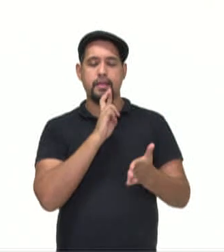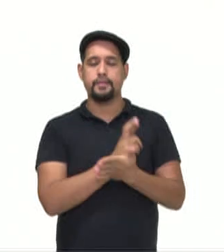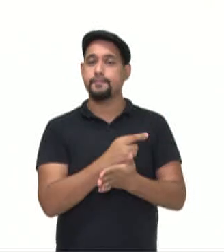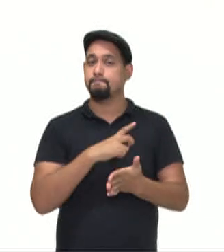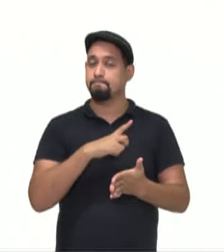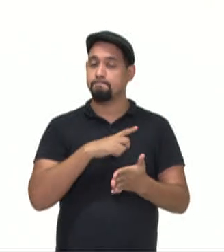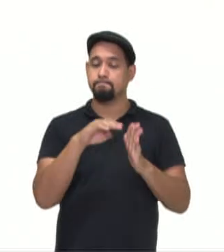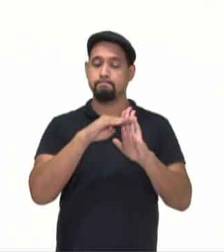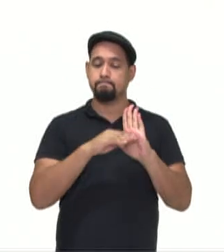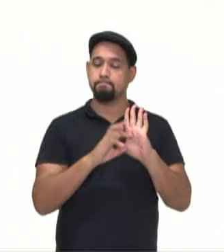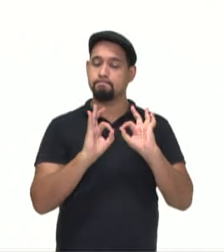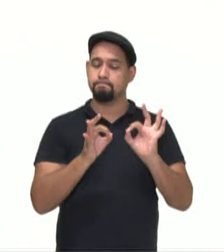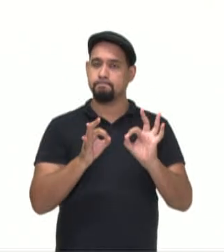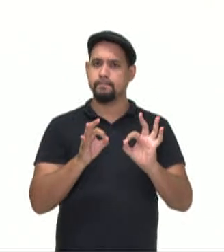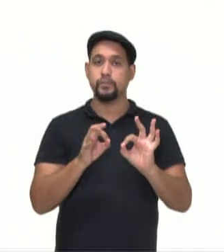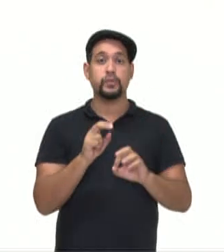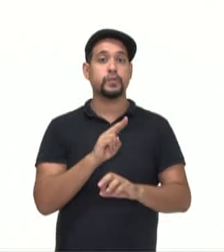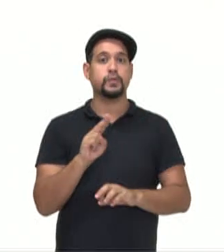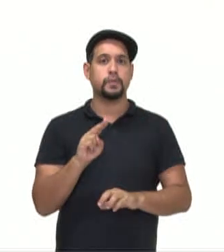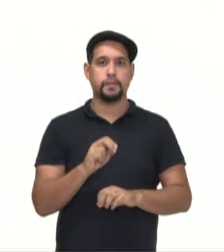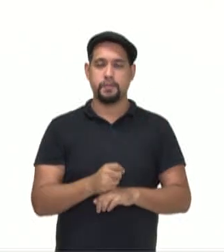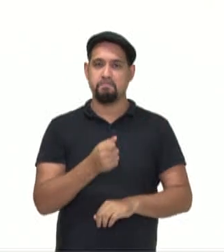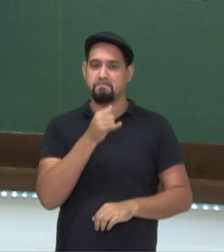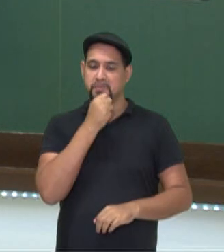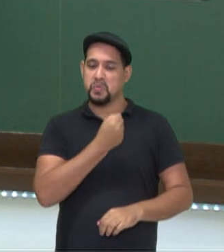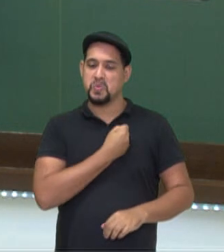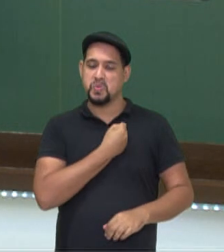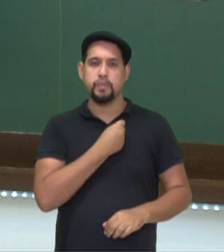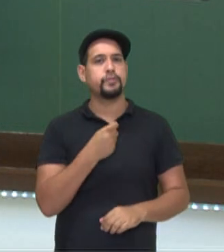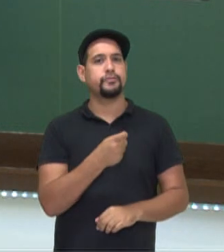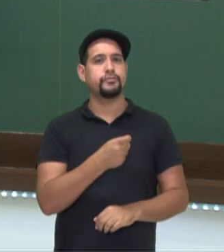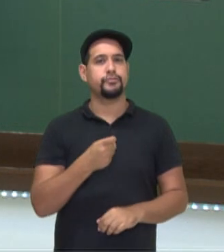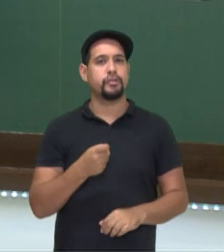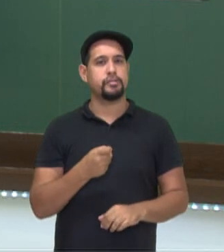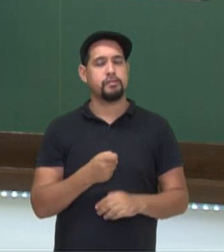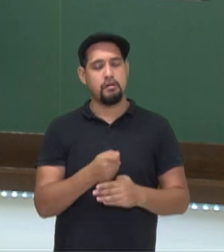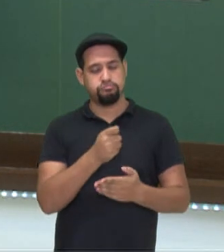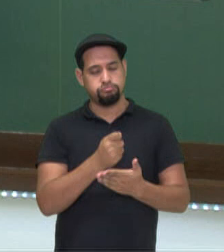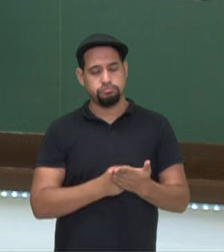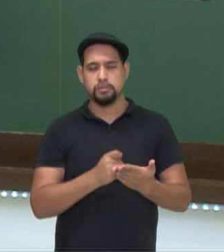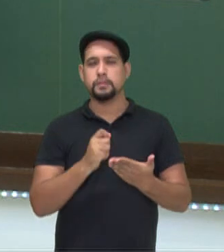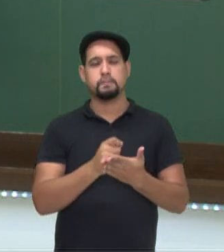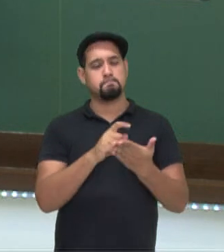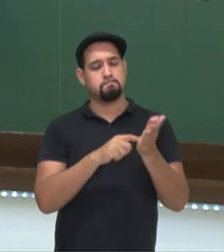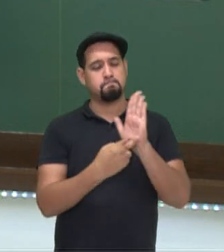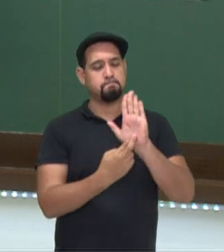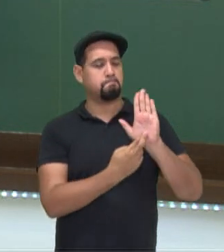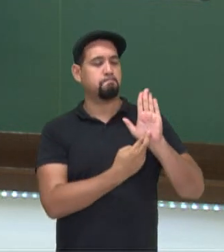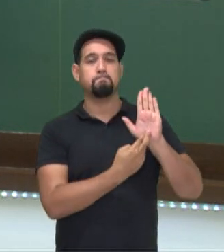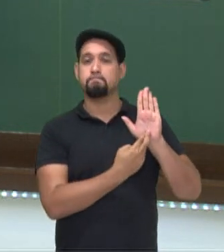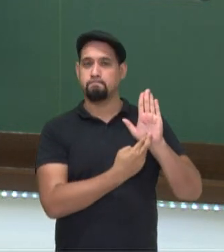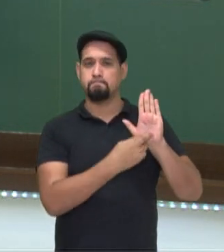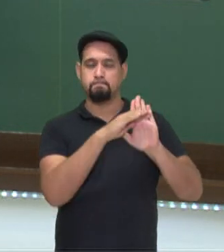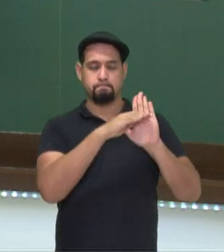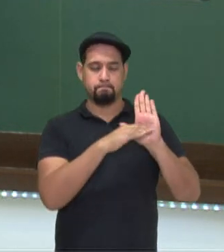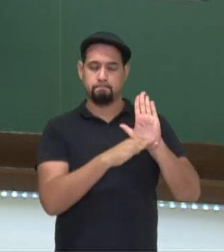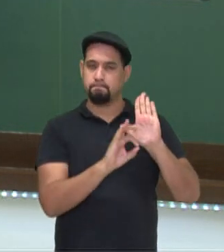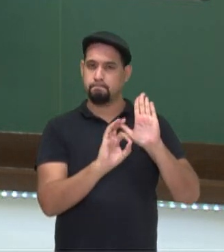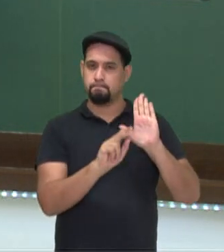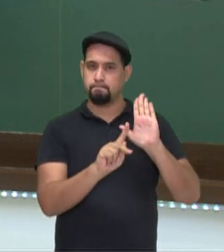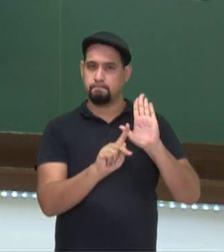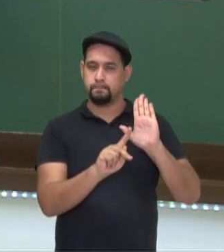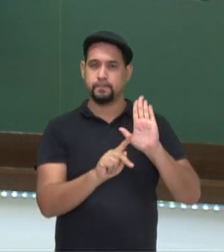esse programa entrega. Então chama lá o número de x e escreve uma expressãozinha para representar o programa. Tá